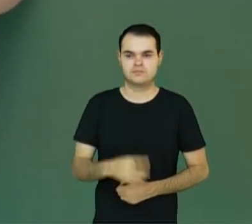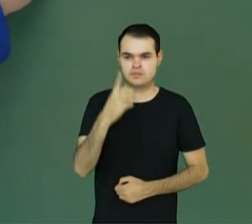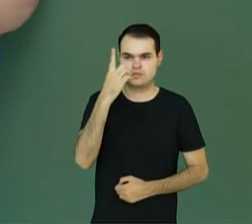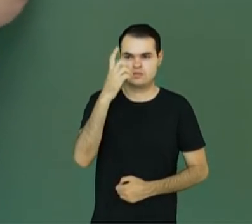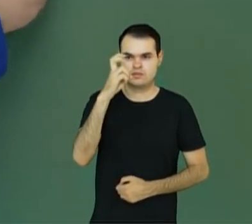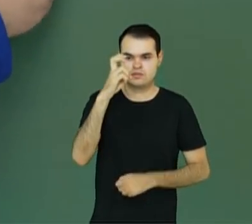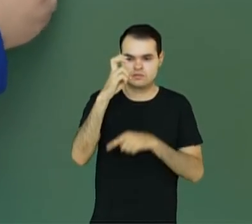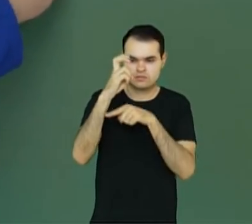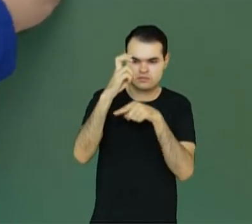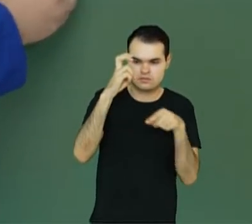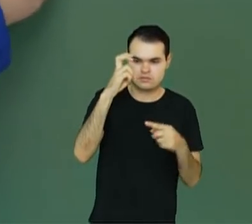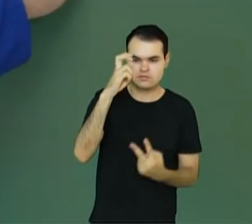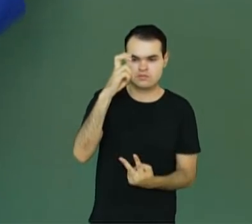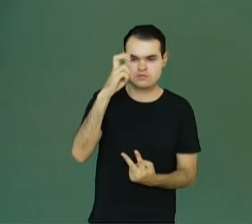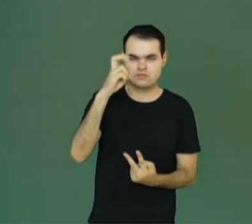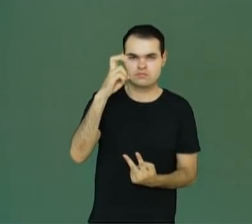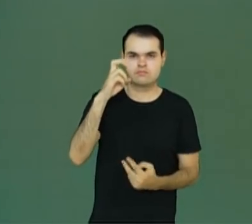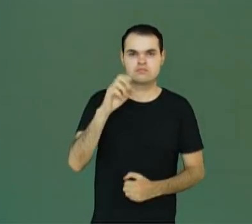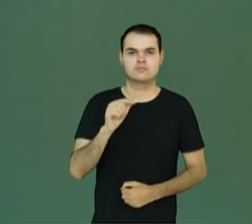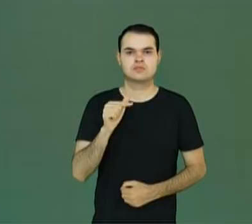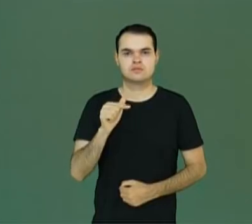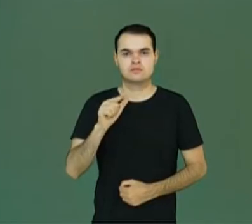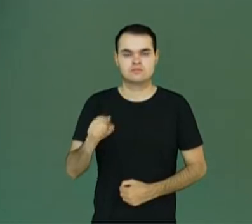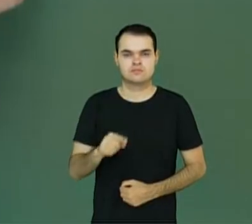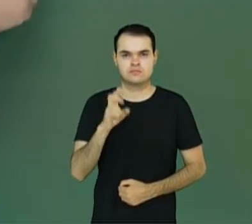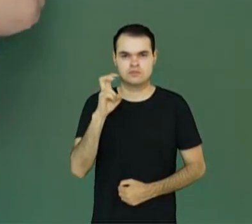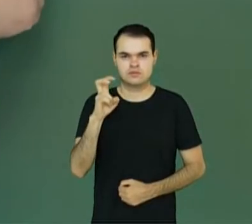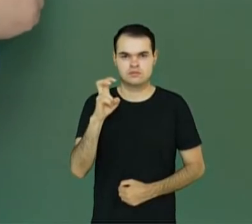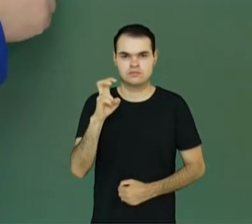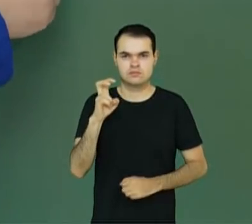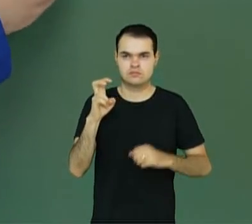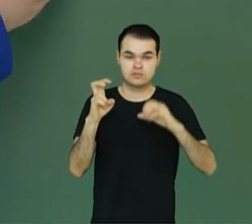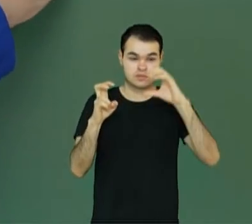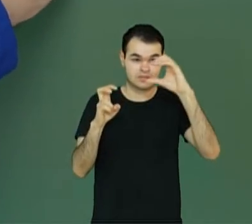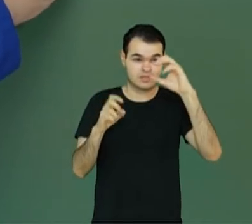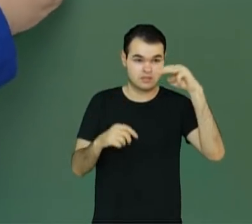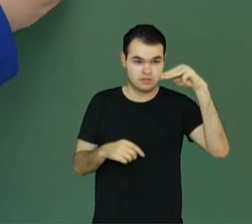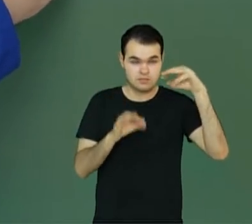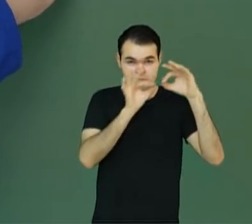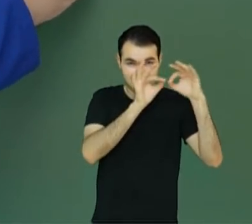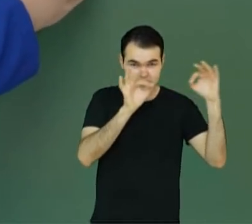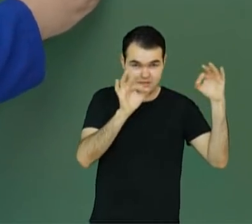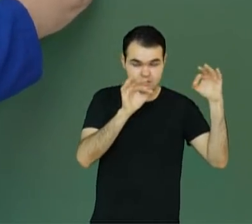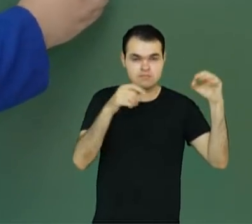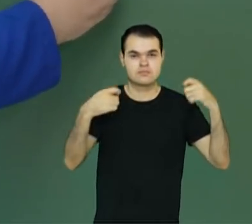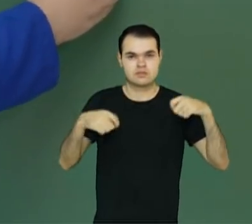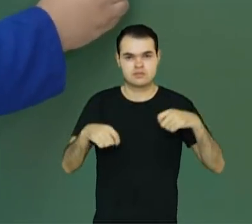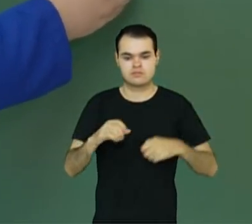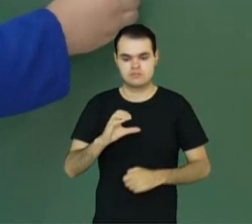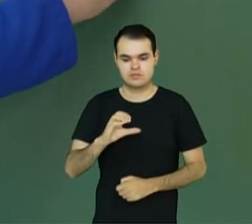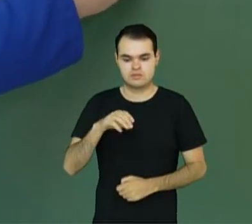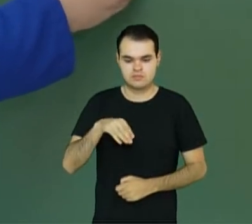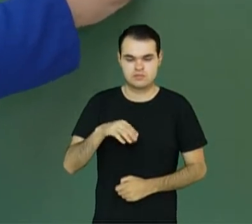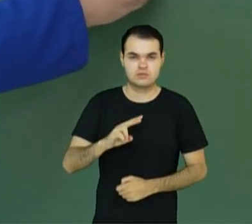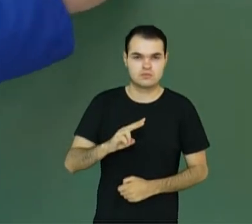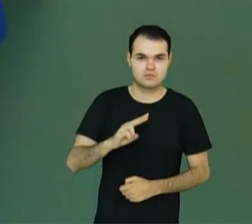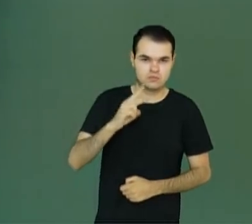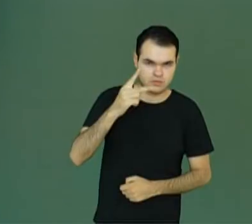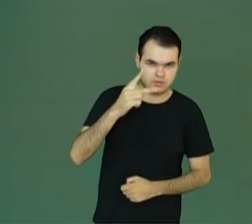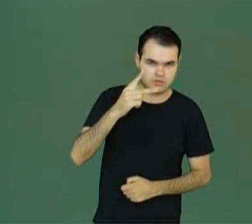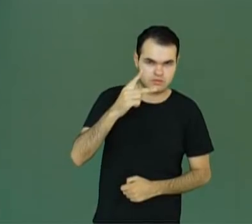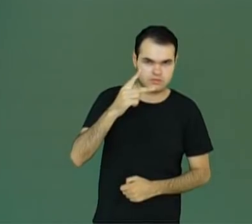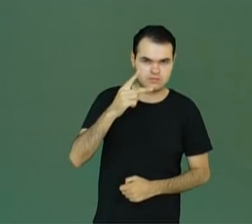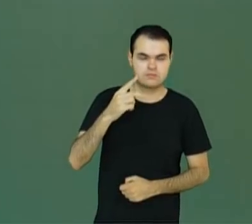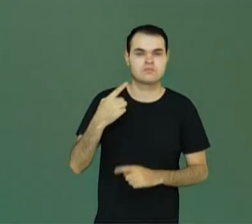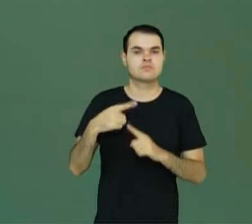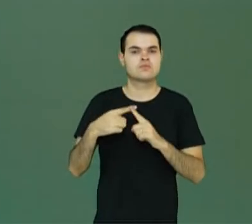é 7,5. Como a medida está em centímetro, eu vou ter o quê? Centímetros quadrados, porque eu